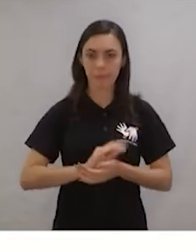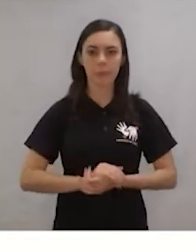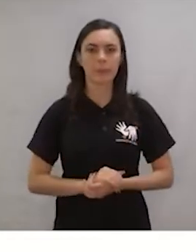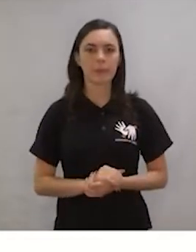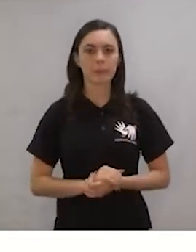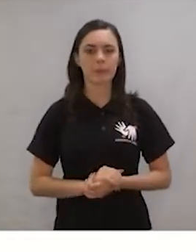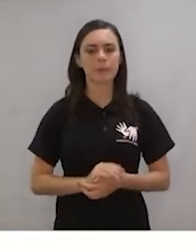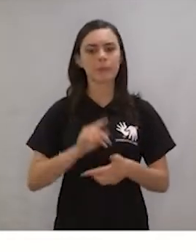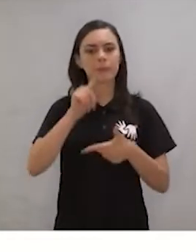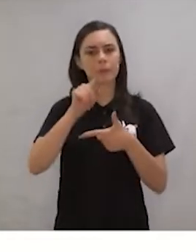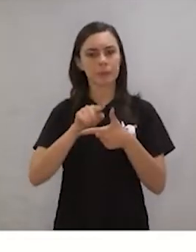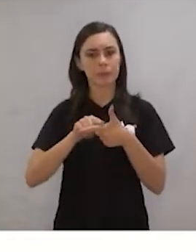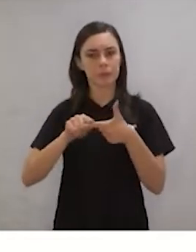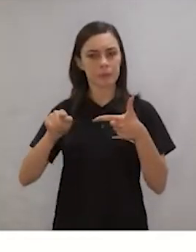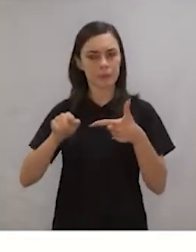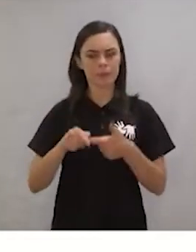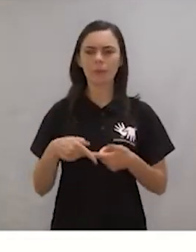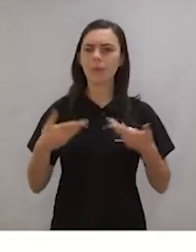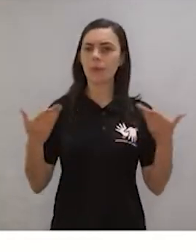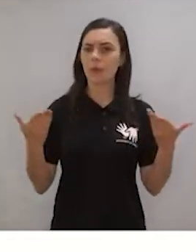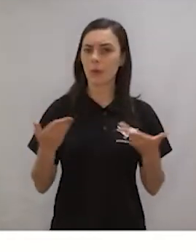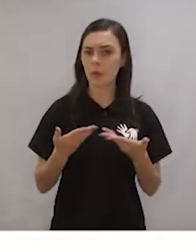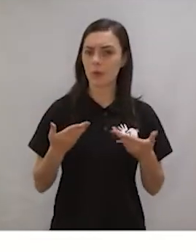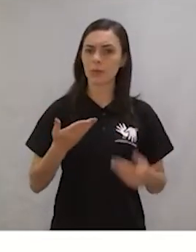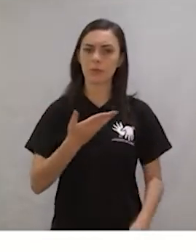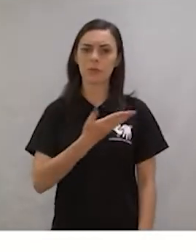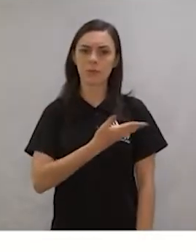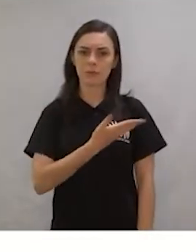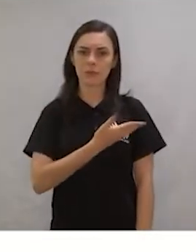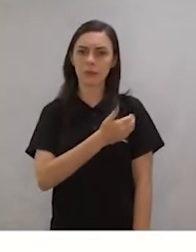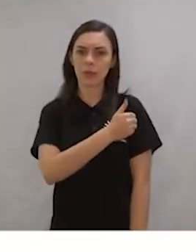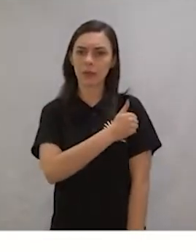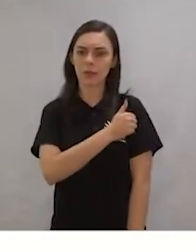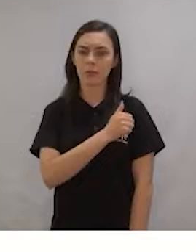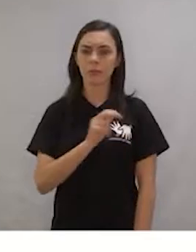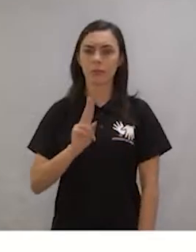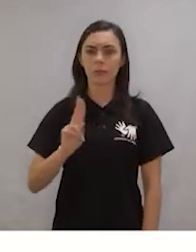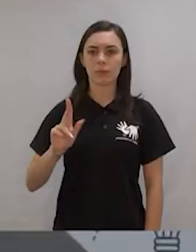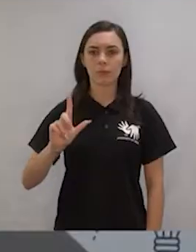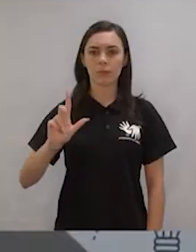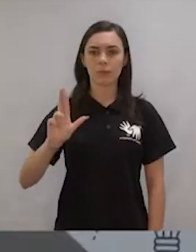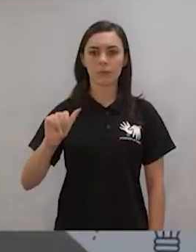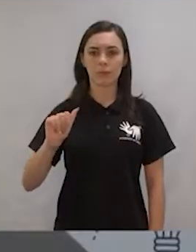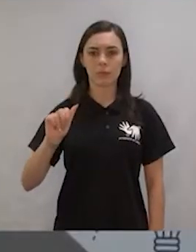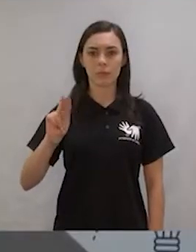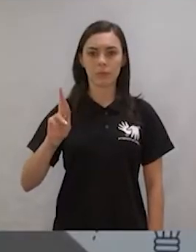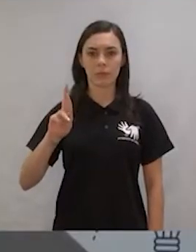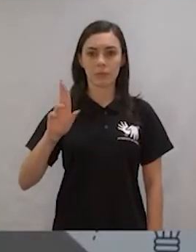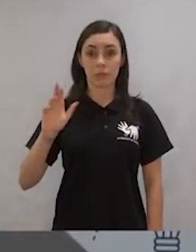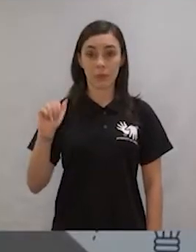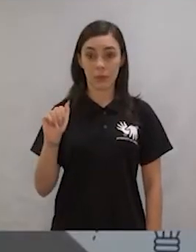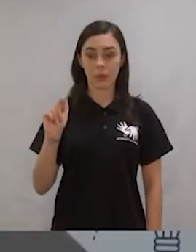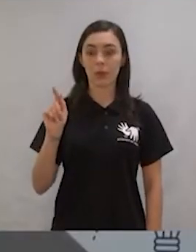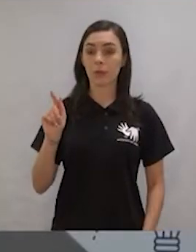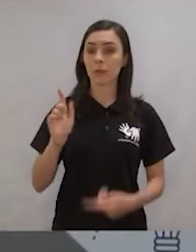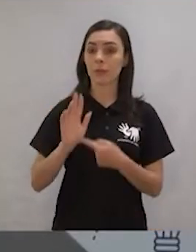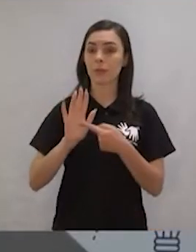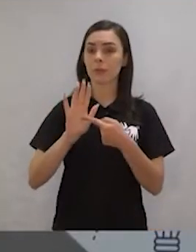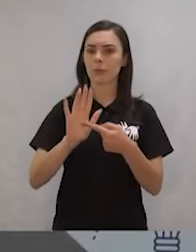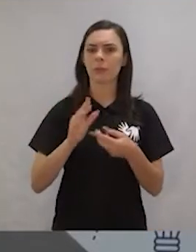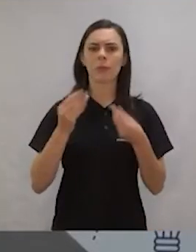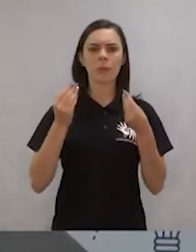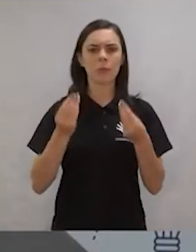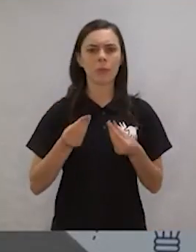bem. Divisão. Hoje nós temos a nossa estudante, a Laura, e ela vai nos mostrar